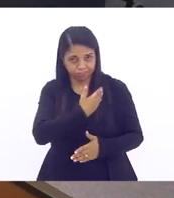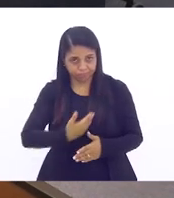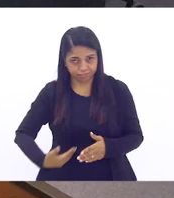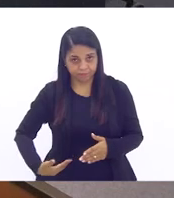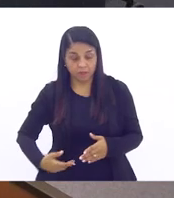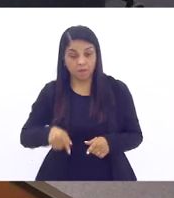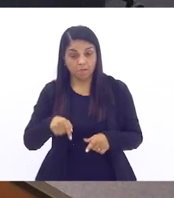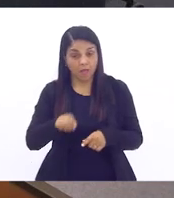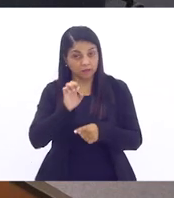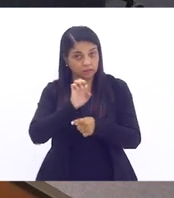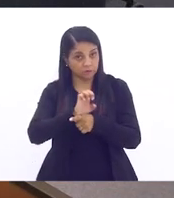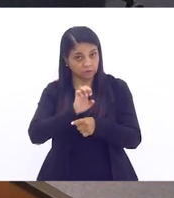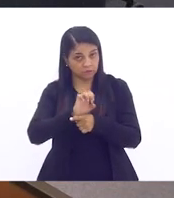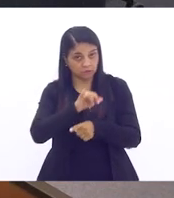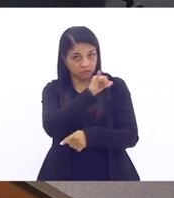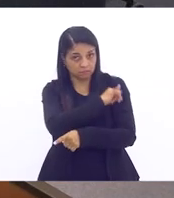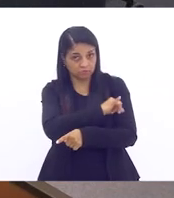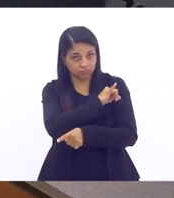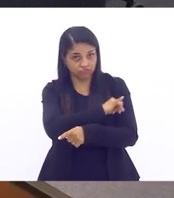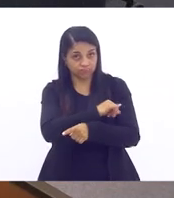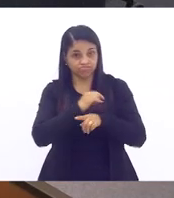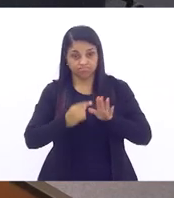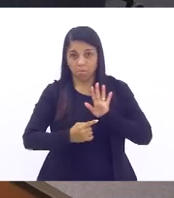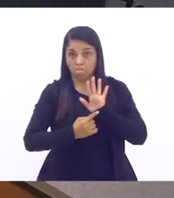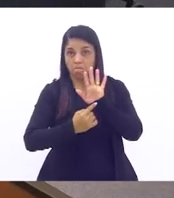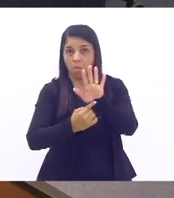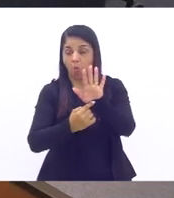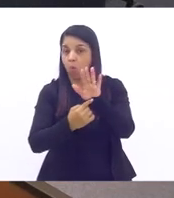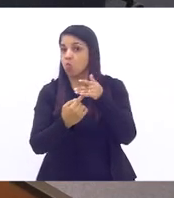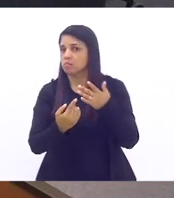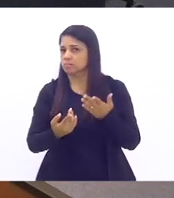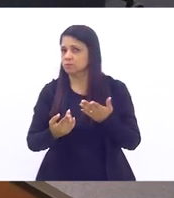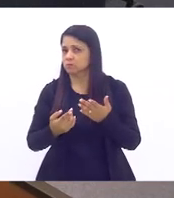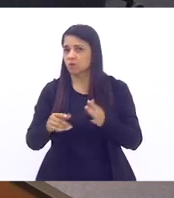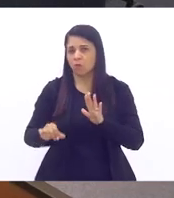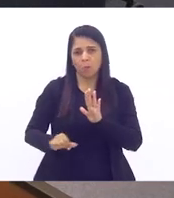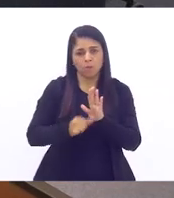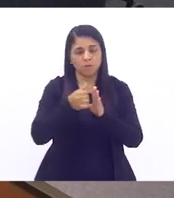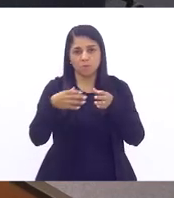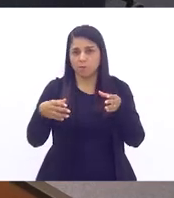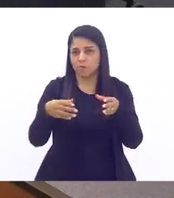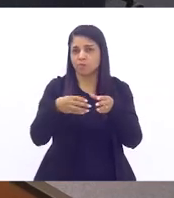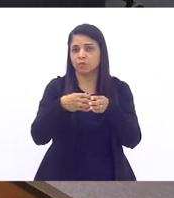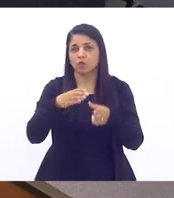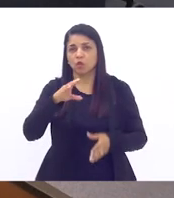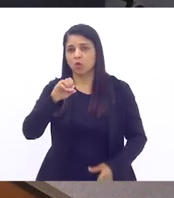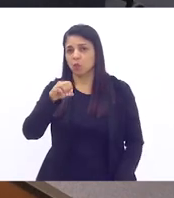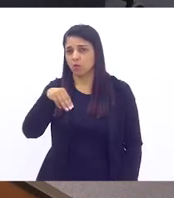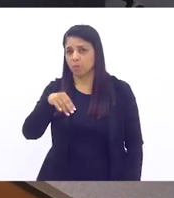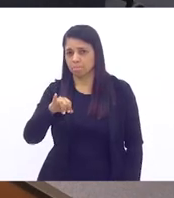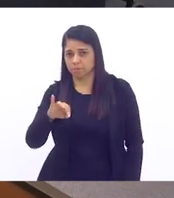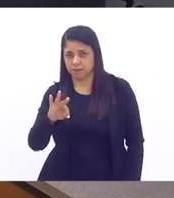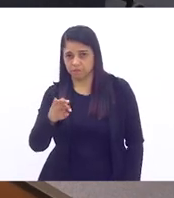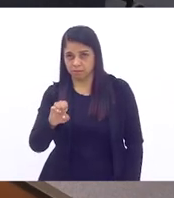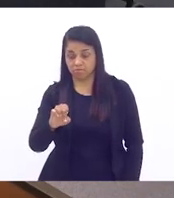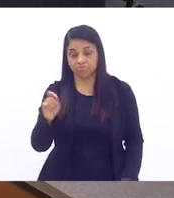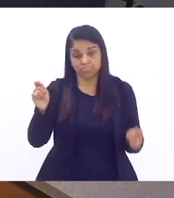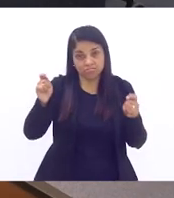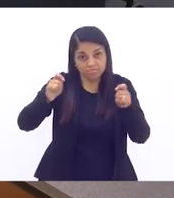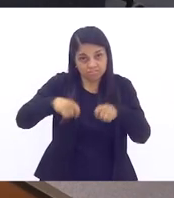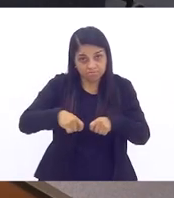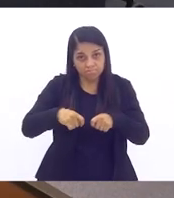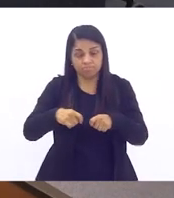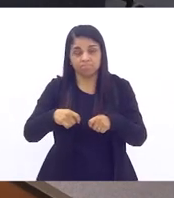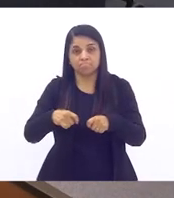se destacou porque o primeiro comitê aonde é foi possível